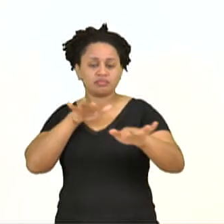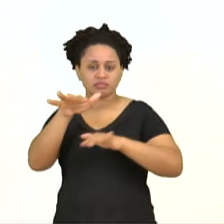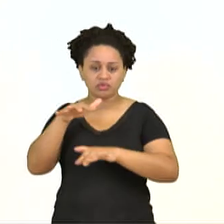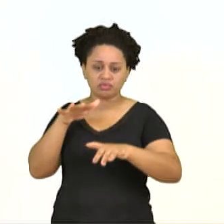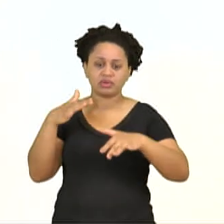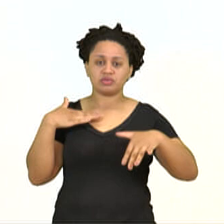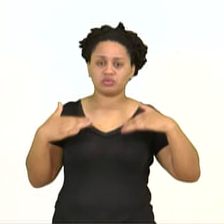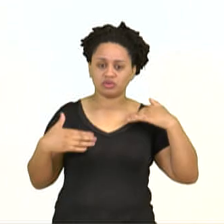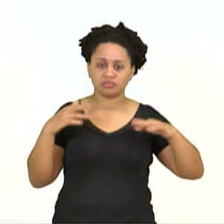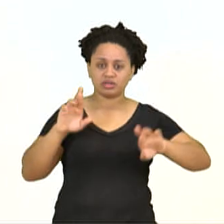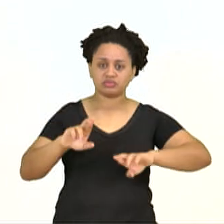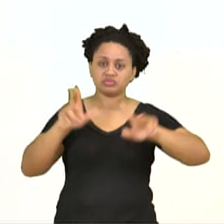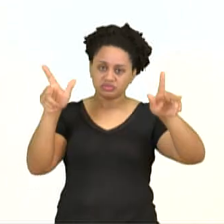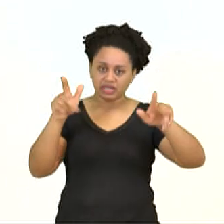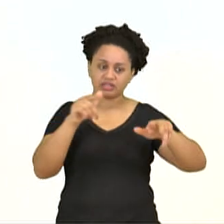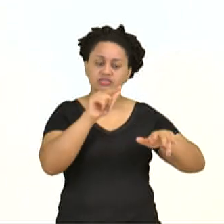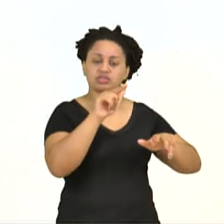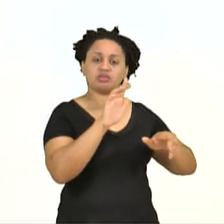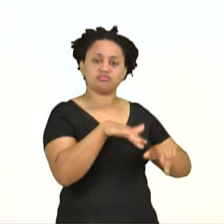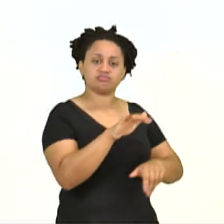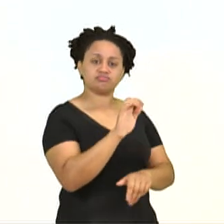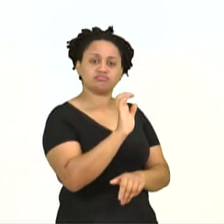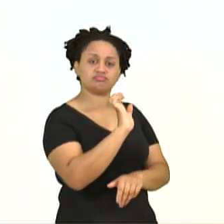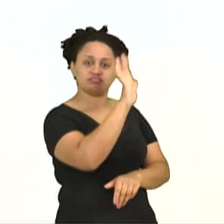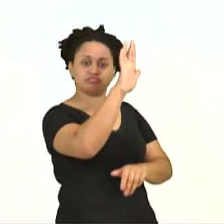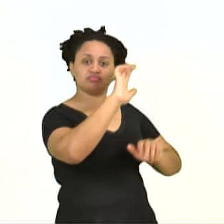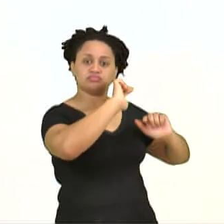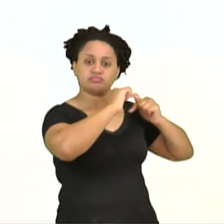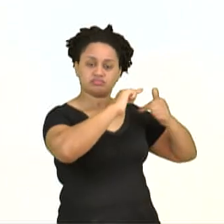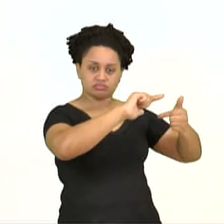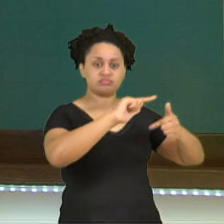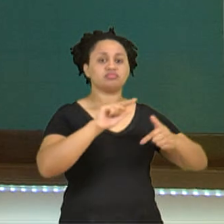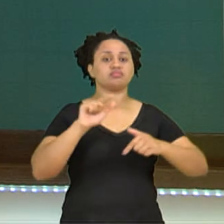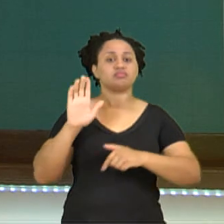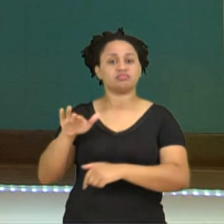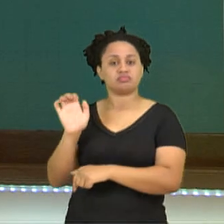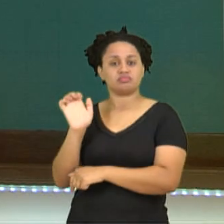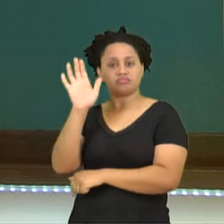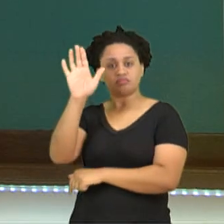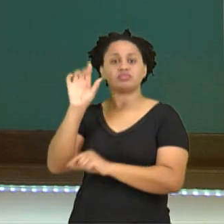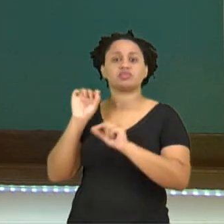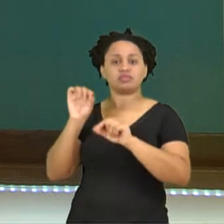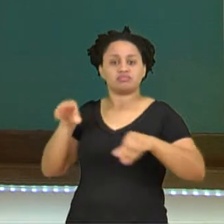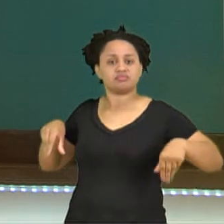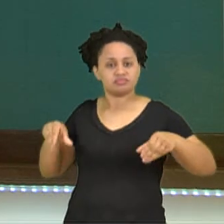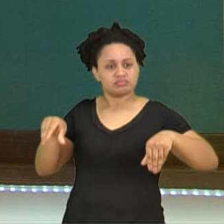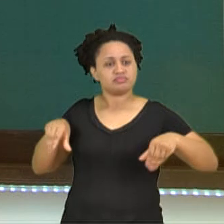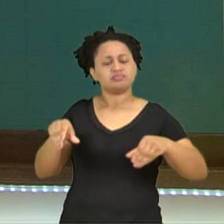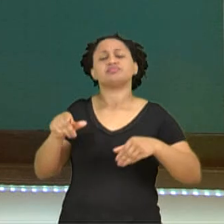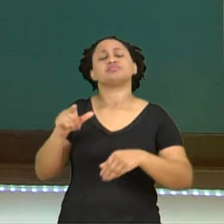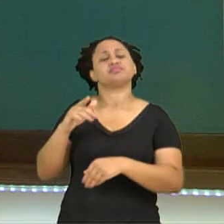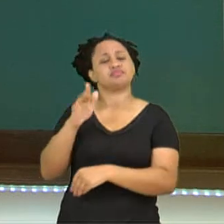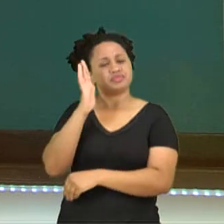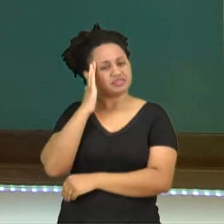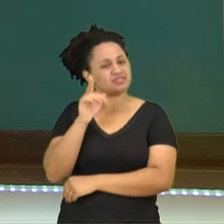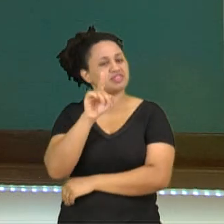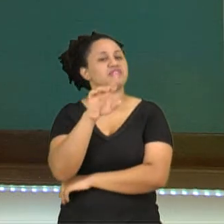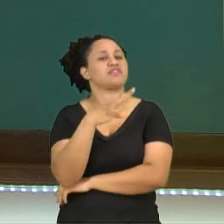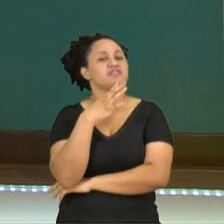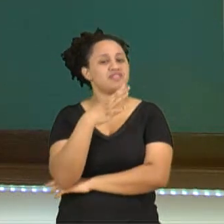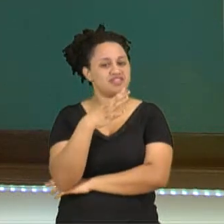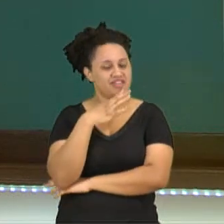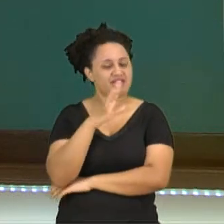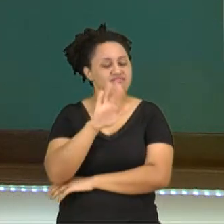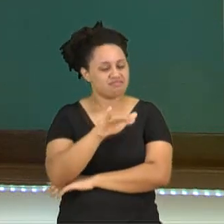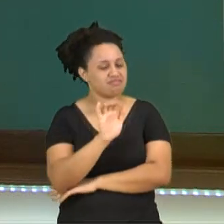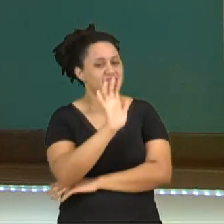diferentes entre o basquetebol convencional e o basquetebol em cadeiras de rodas? Você conhece, garanto que conhece o